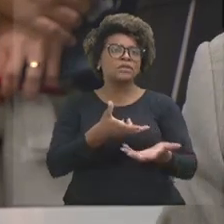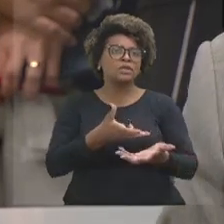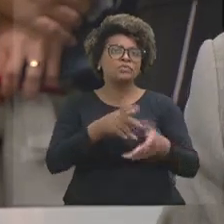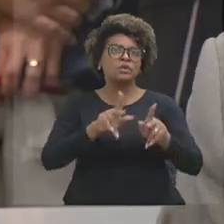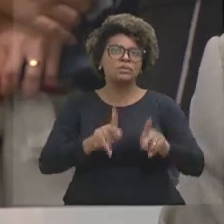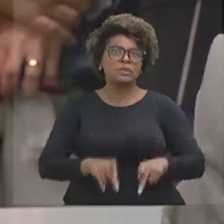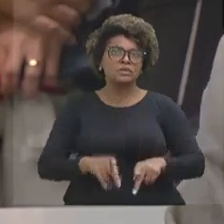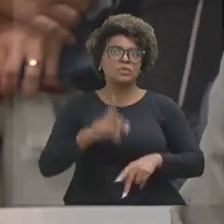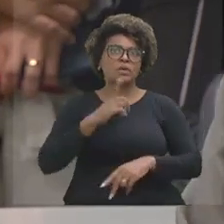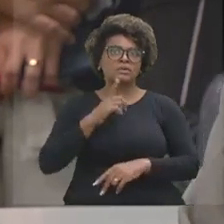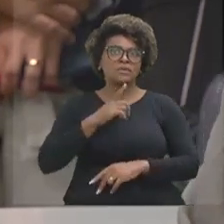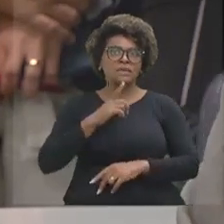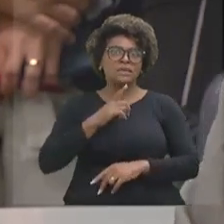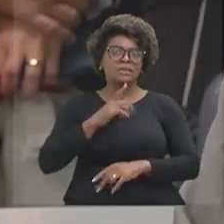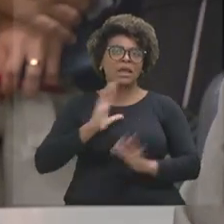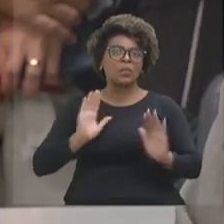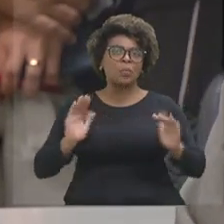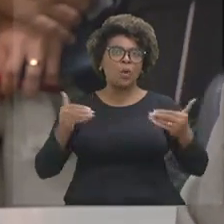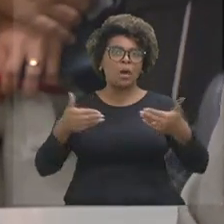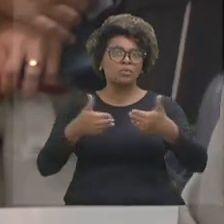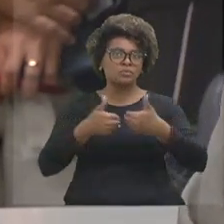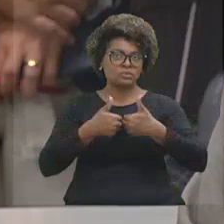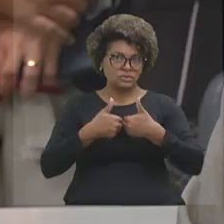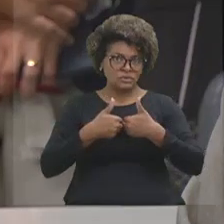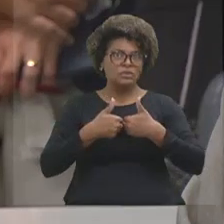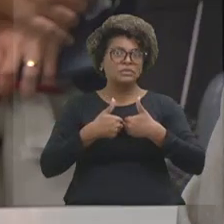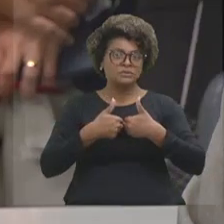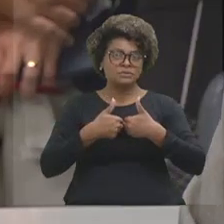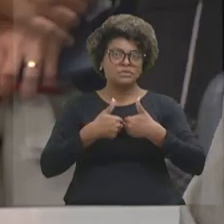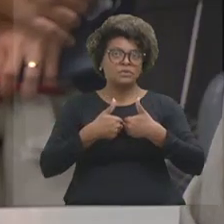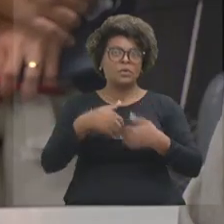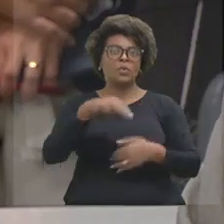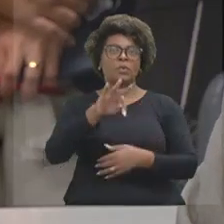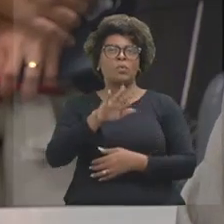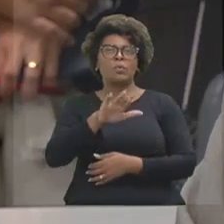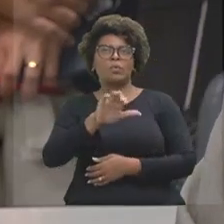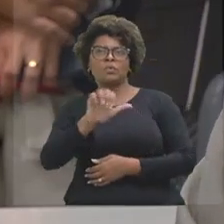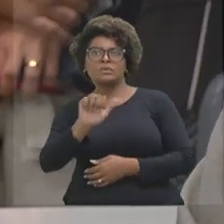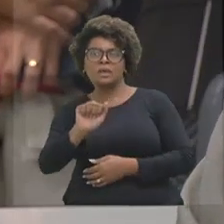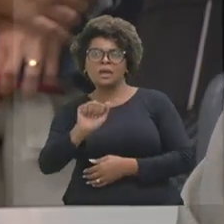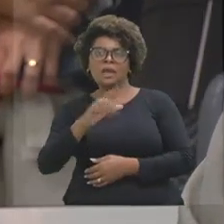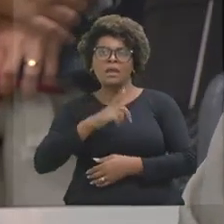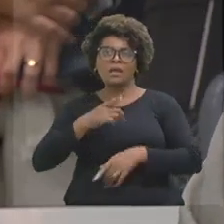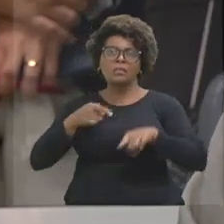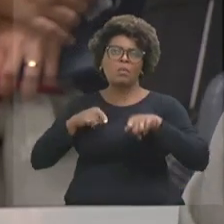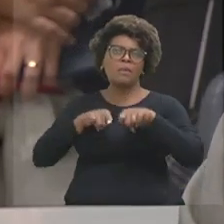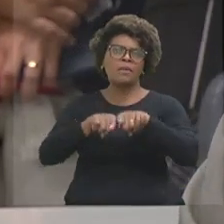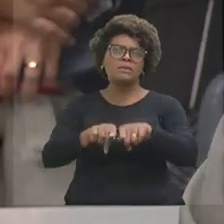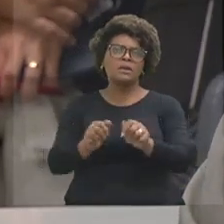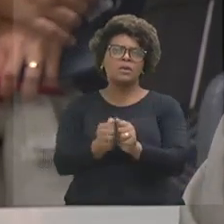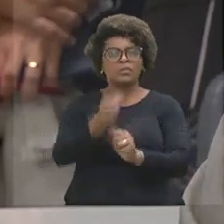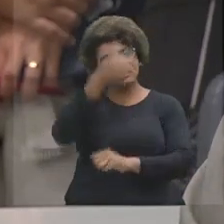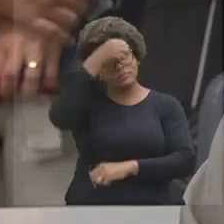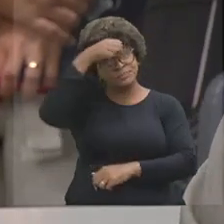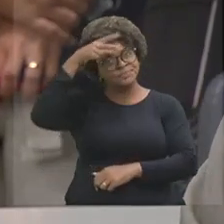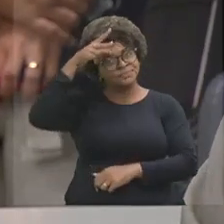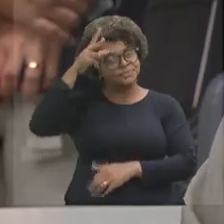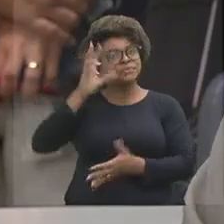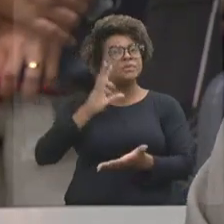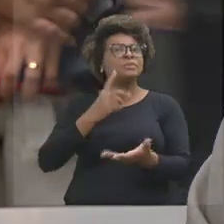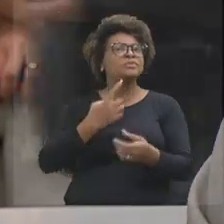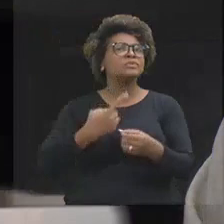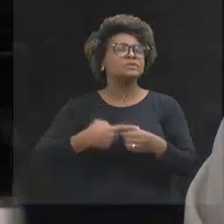com Transtorno de aspecto autista em parcerias principalmente com os municípios de cidades Polo